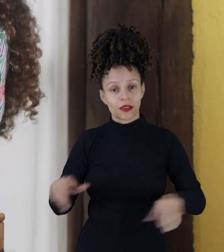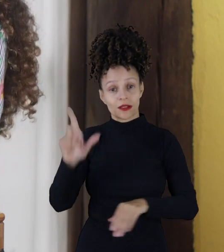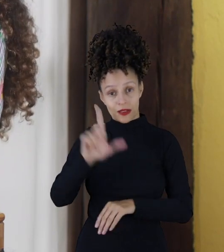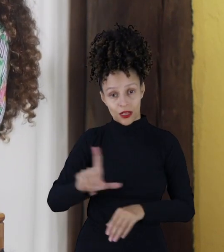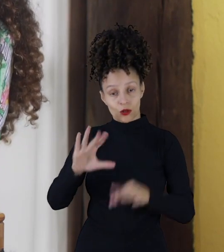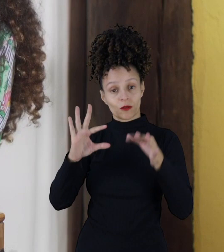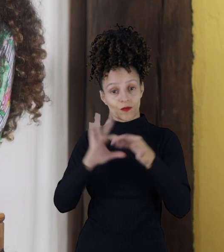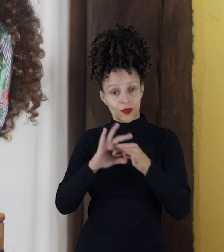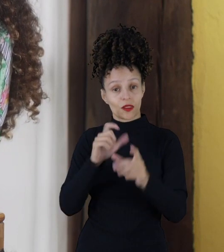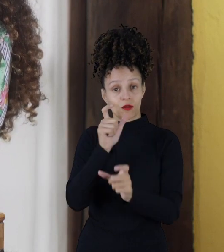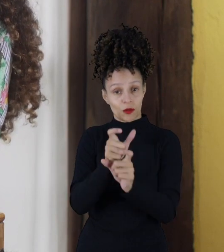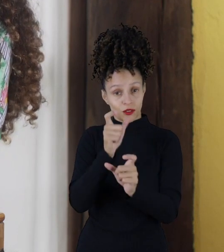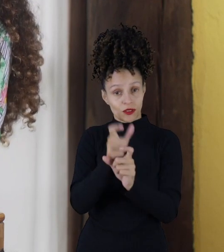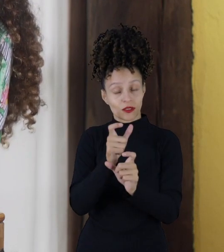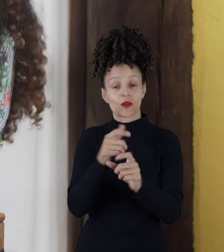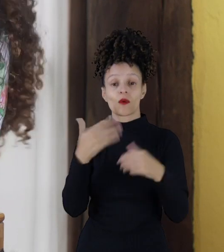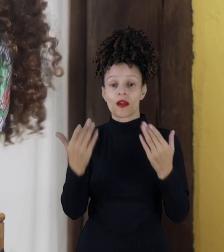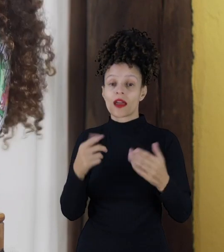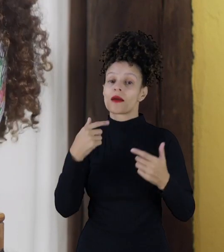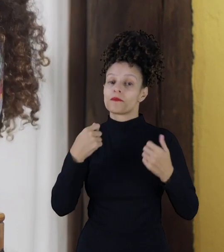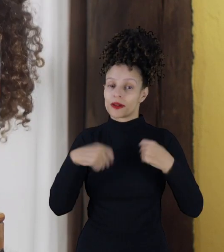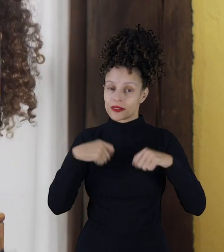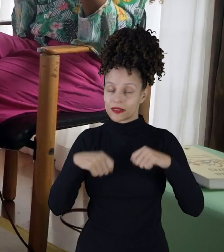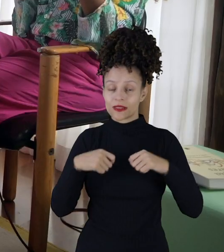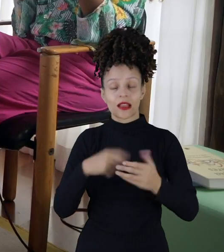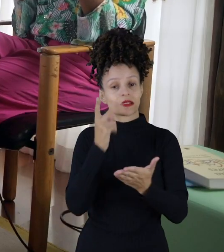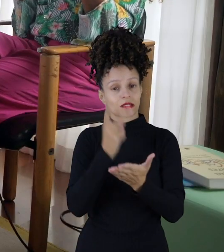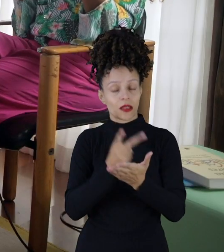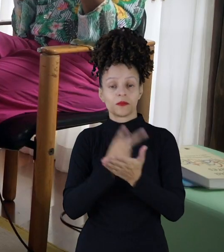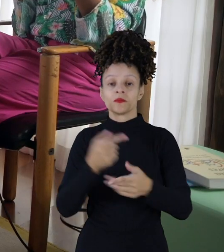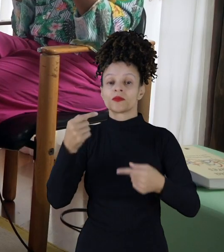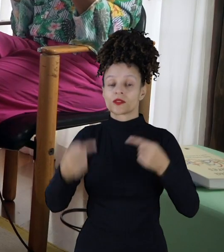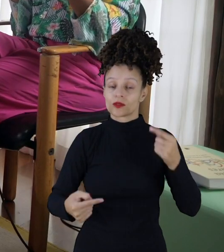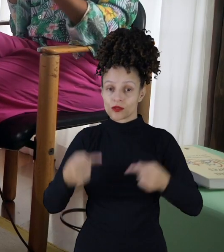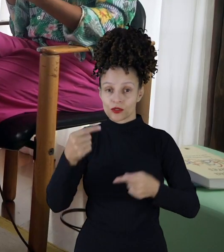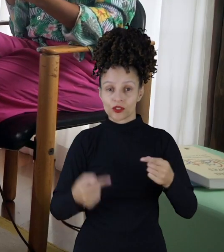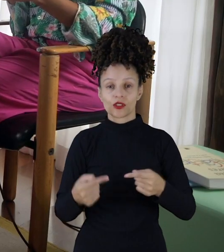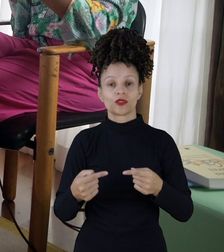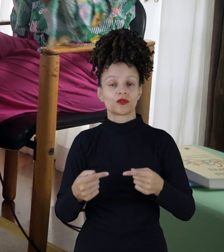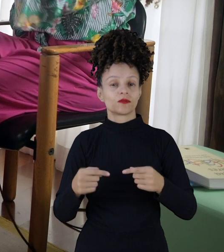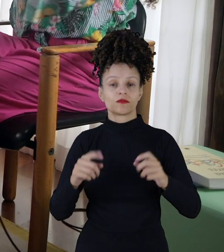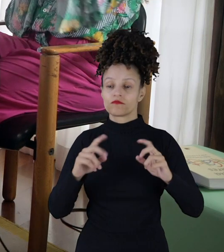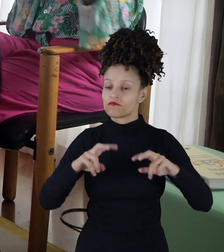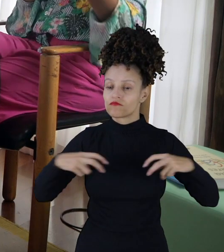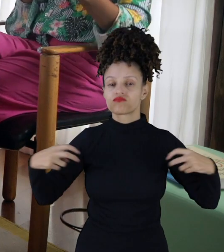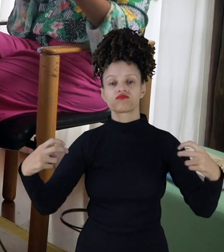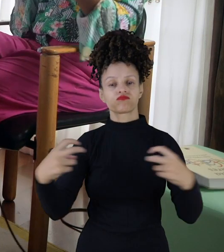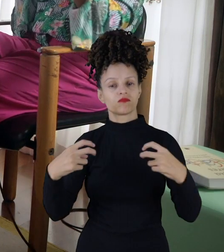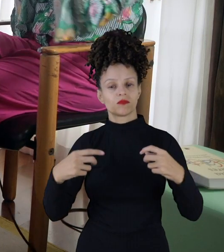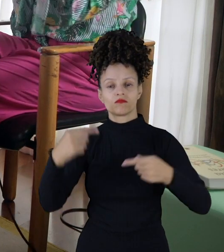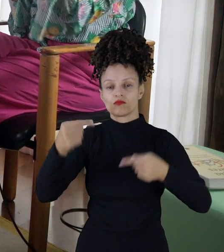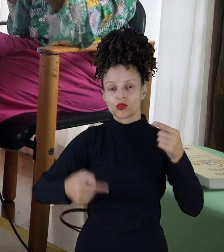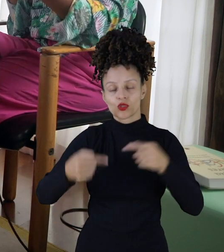a literatura na alfabetização é um movimento que precisa ser constantemente discutido, colocado em roda para